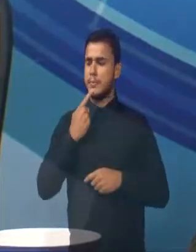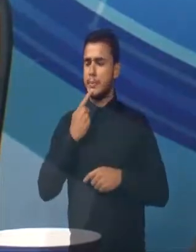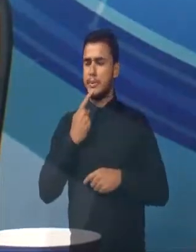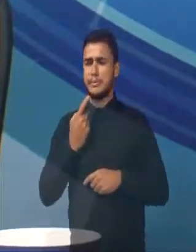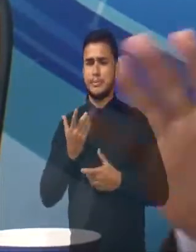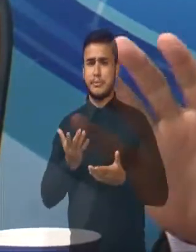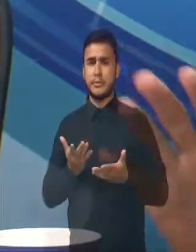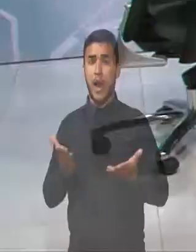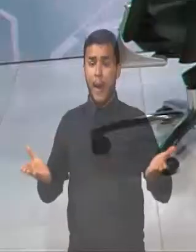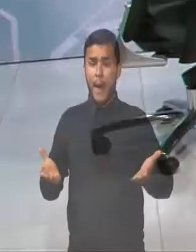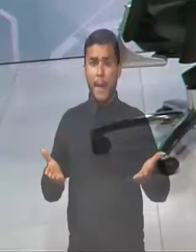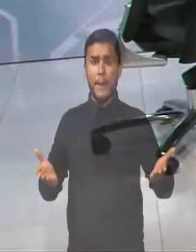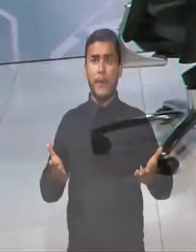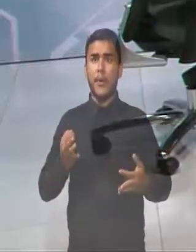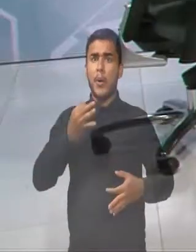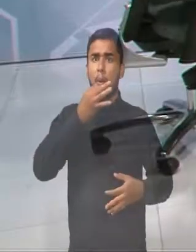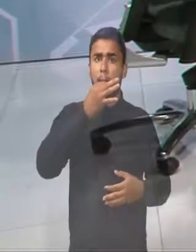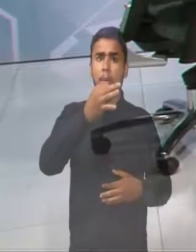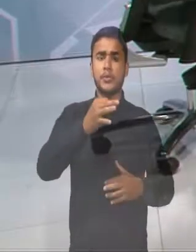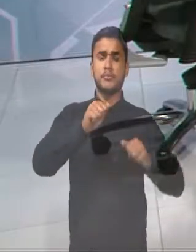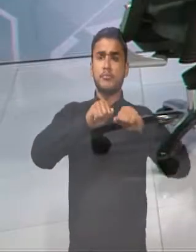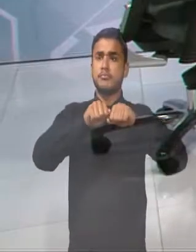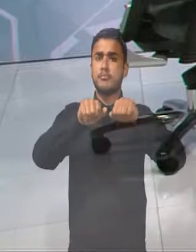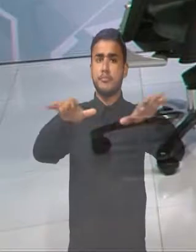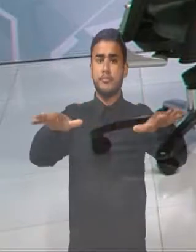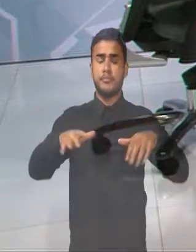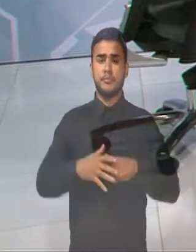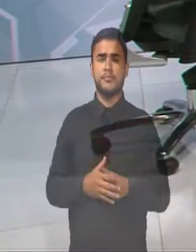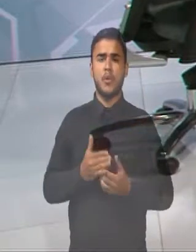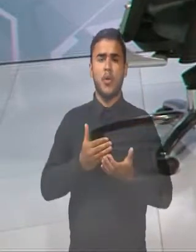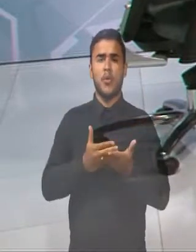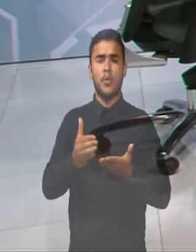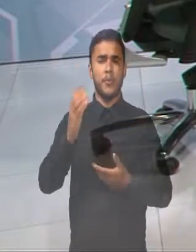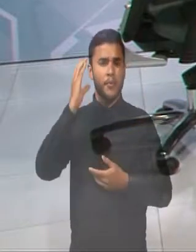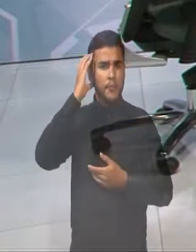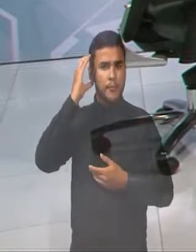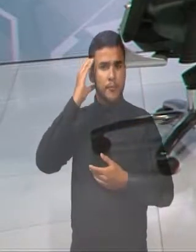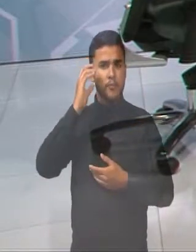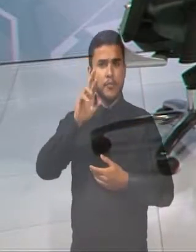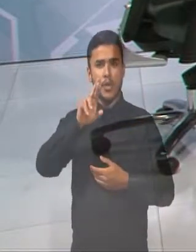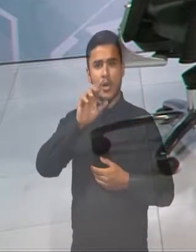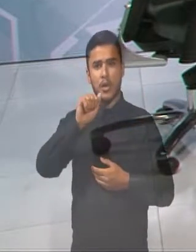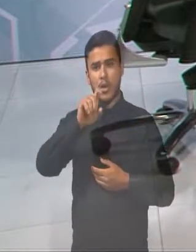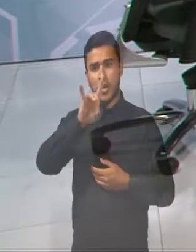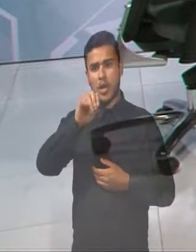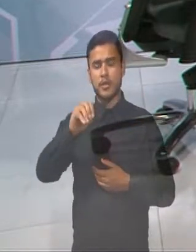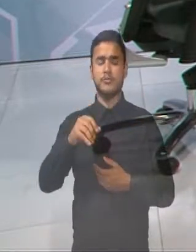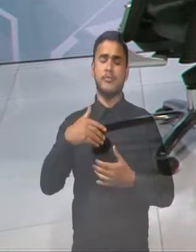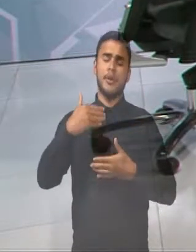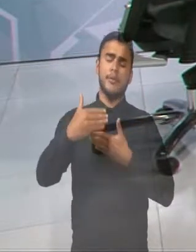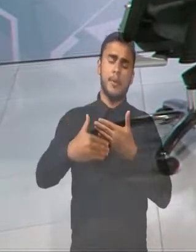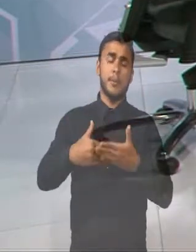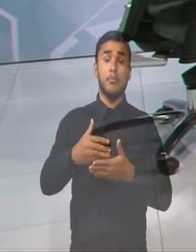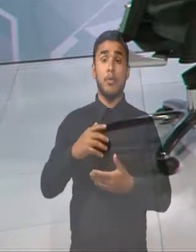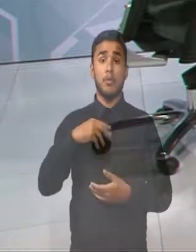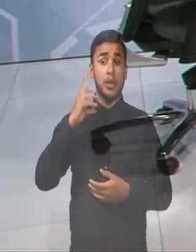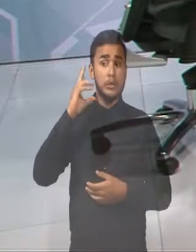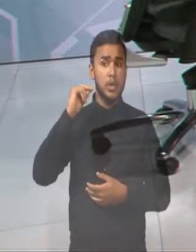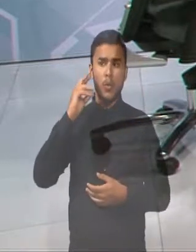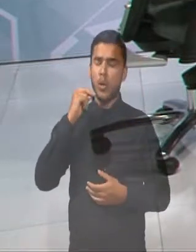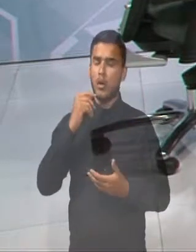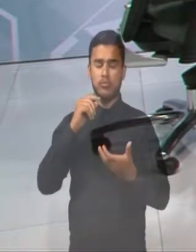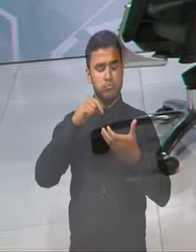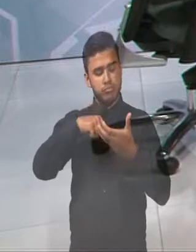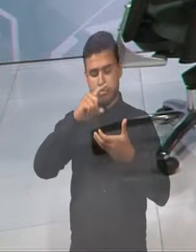chegando a todas as pessoas. Começou com o rádio de pilha e chegou hoje com com o celular e tudo, todo mundo está ouvindo todos